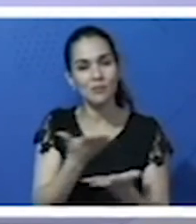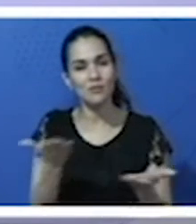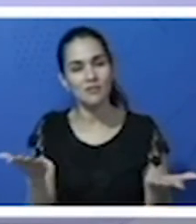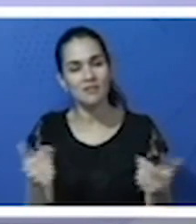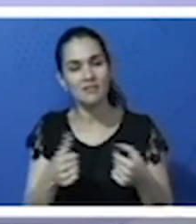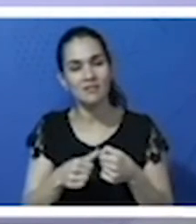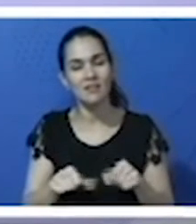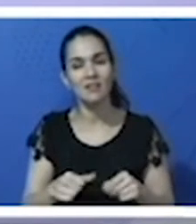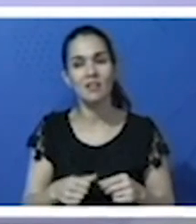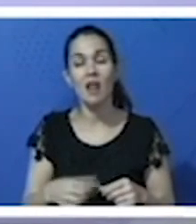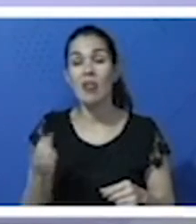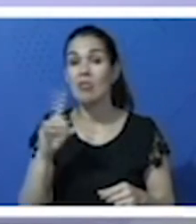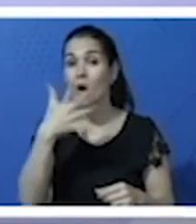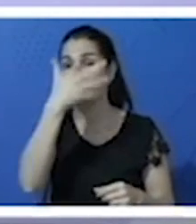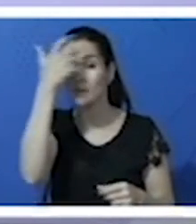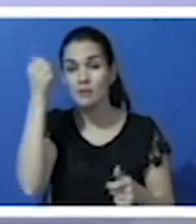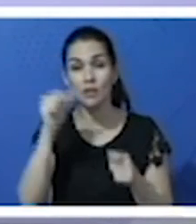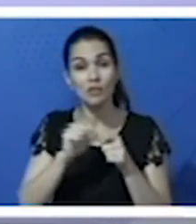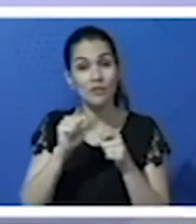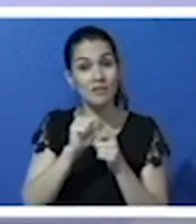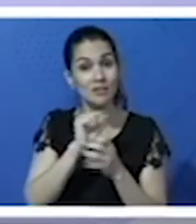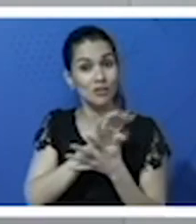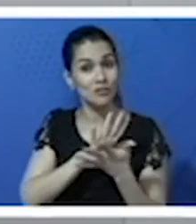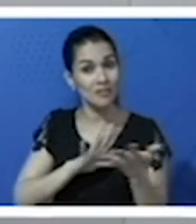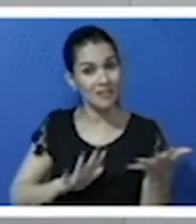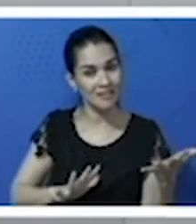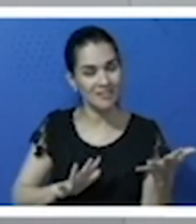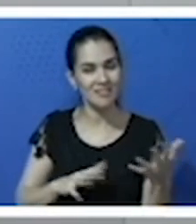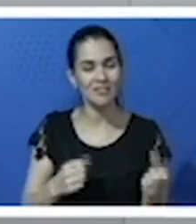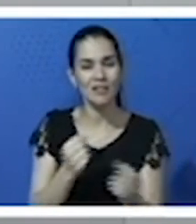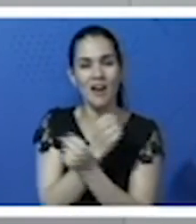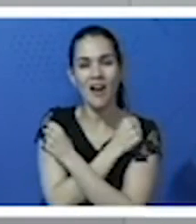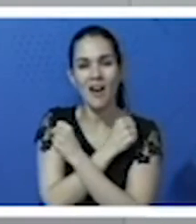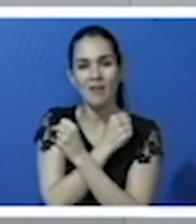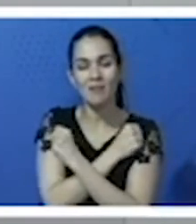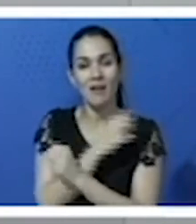Não esqueçam de fazer as atividades. Um grande abraço e fiquem com Deus.